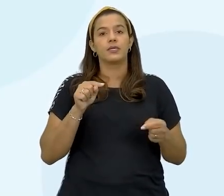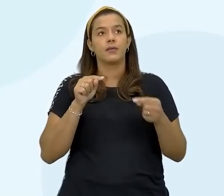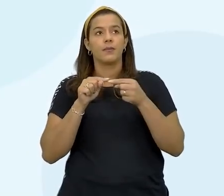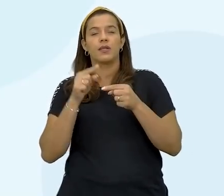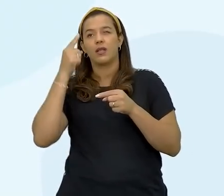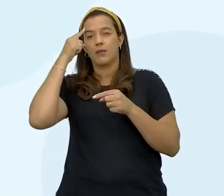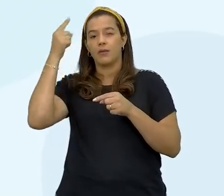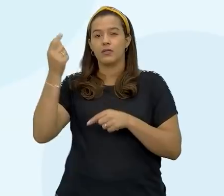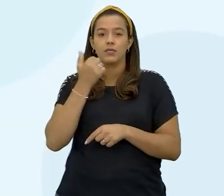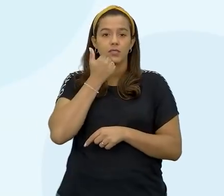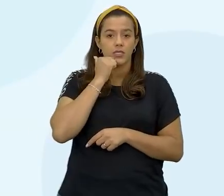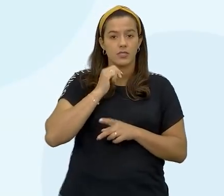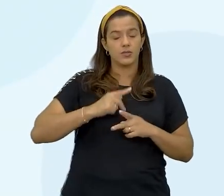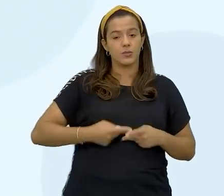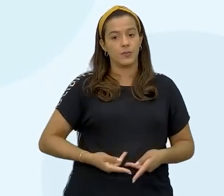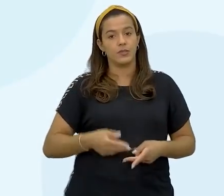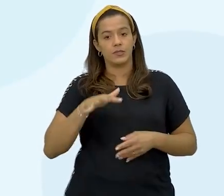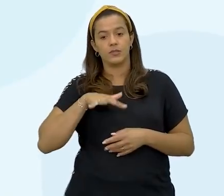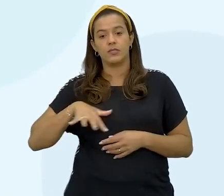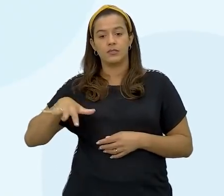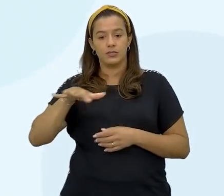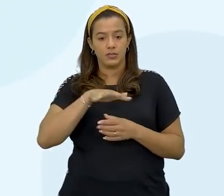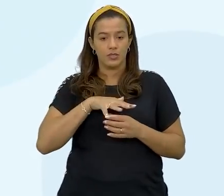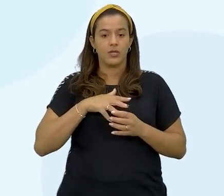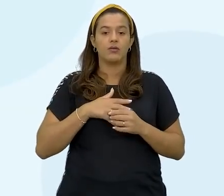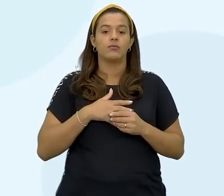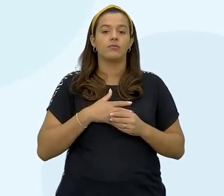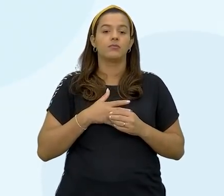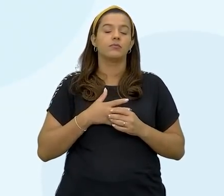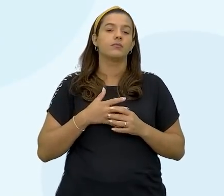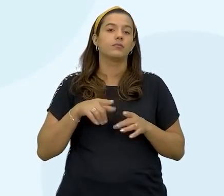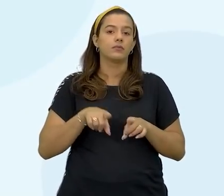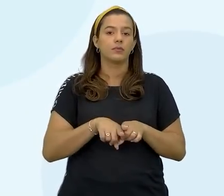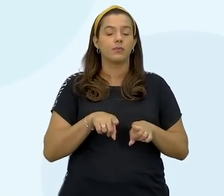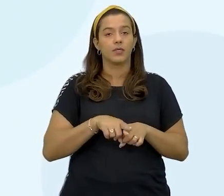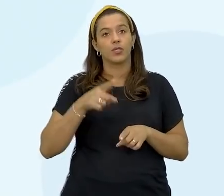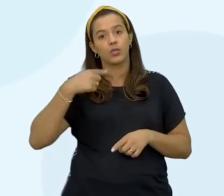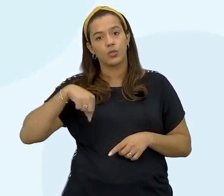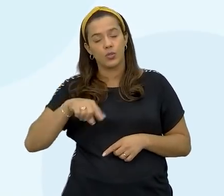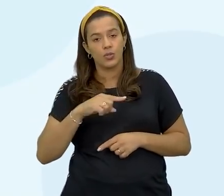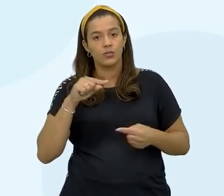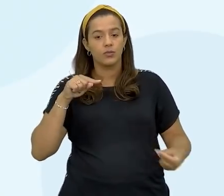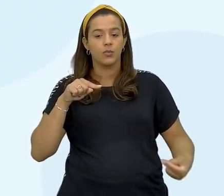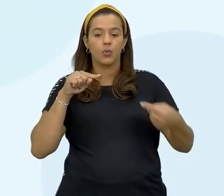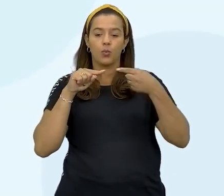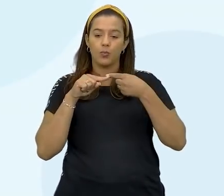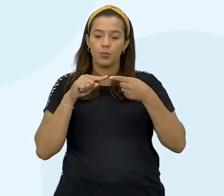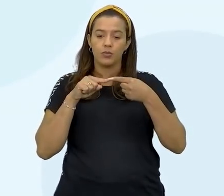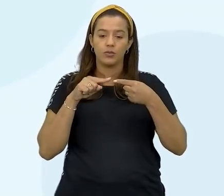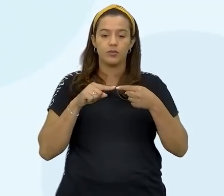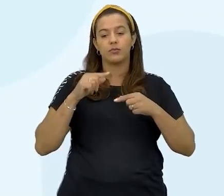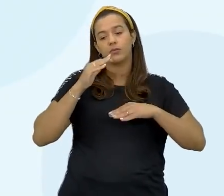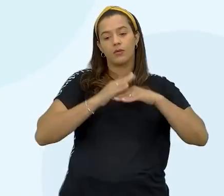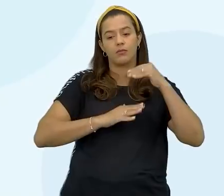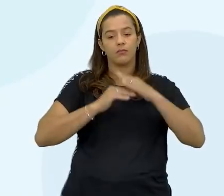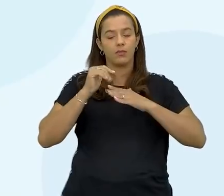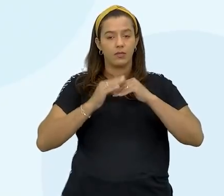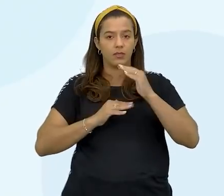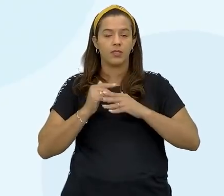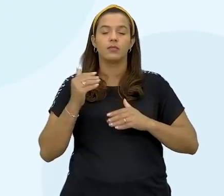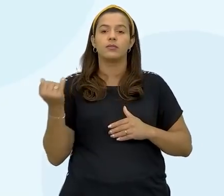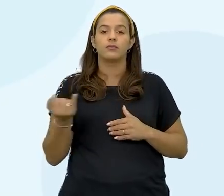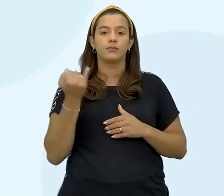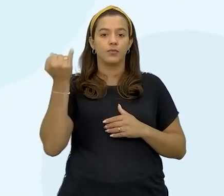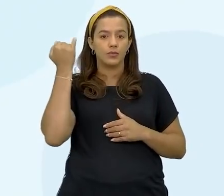humanas. A gente nunca pode esquecer, nesse sentido, que a gente está articulando com as habilidades essenciais que